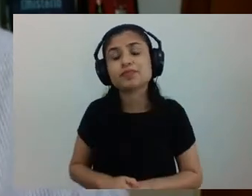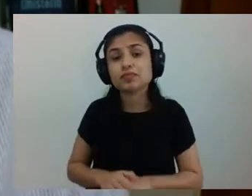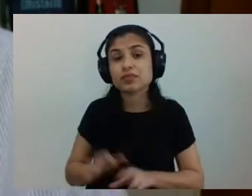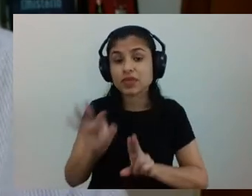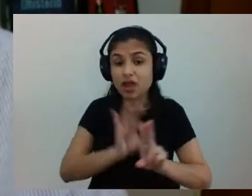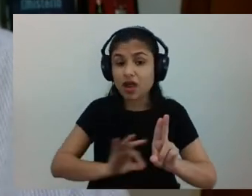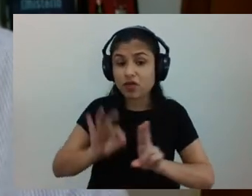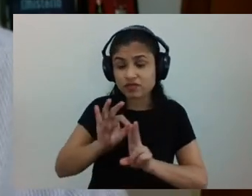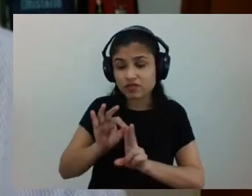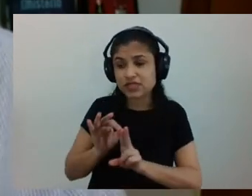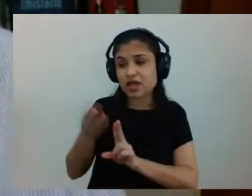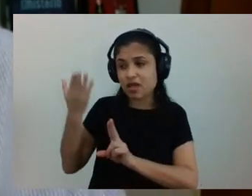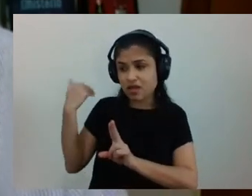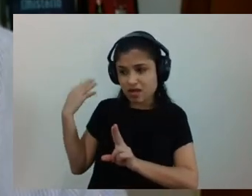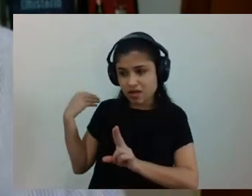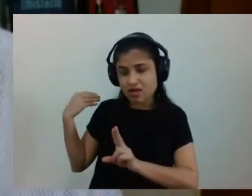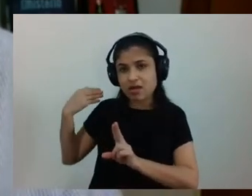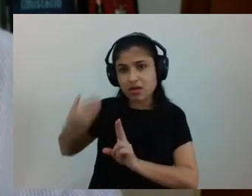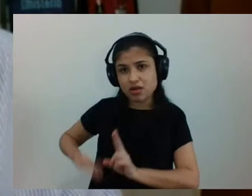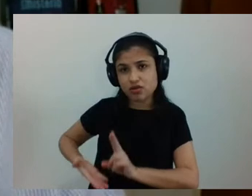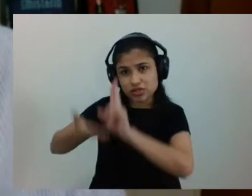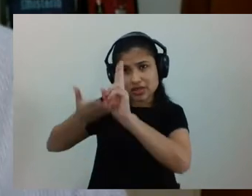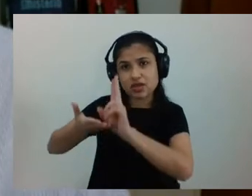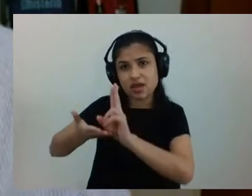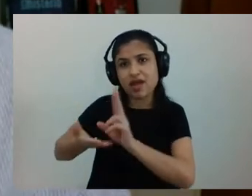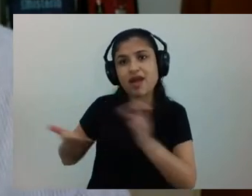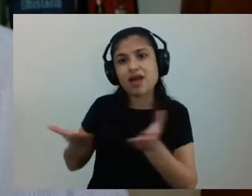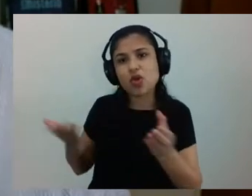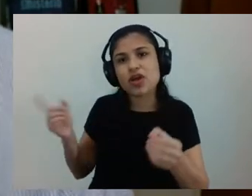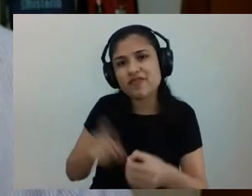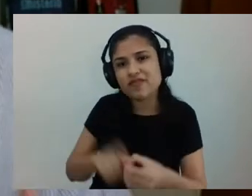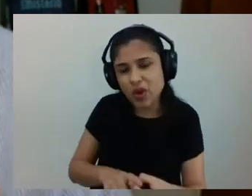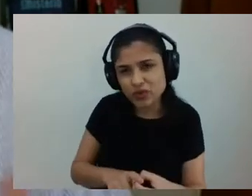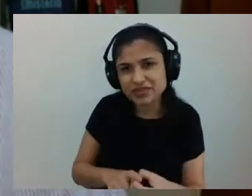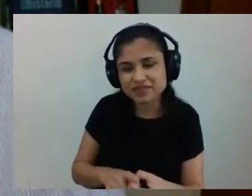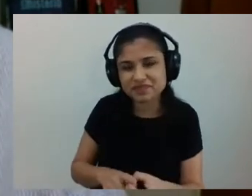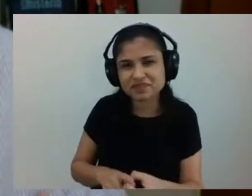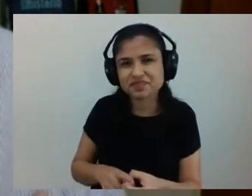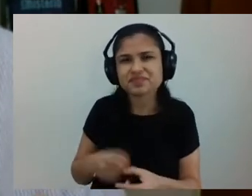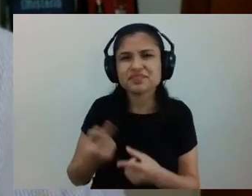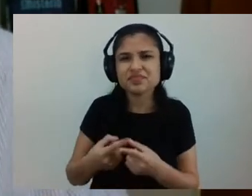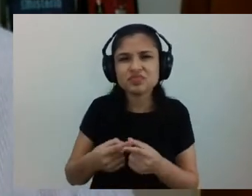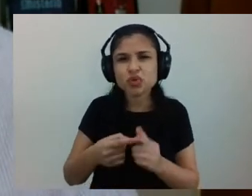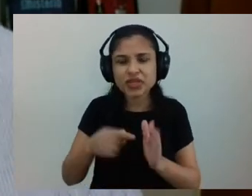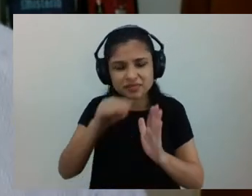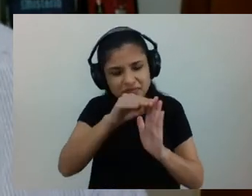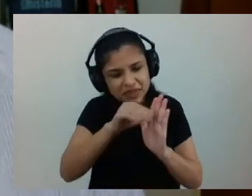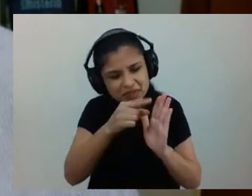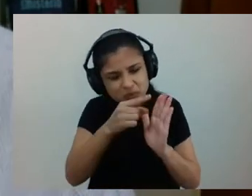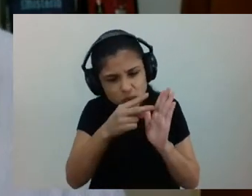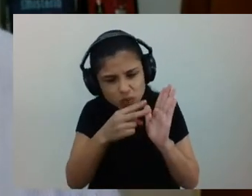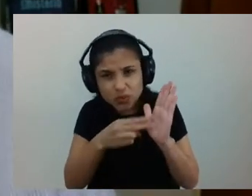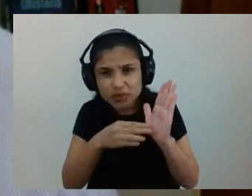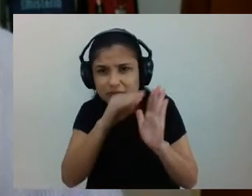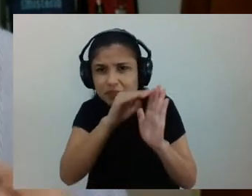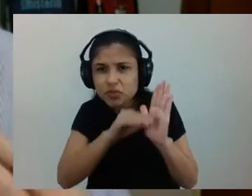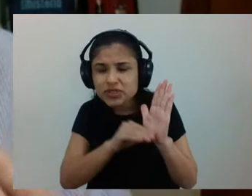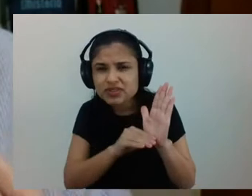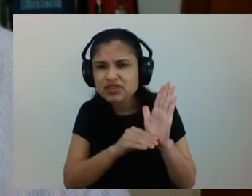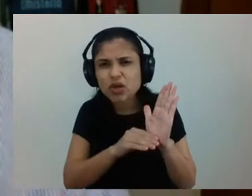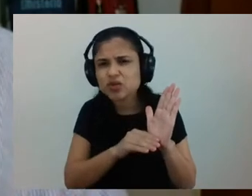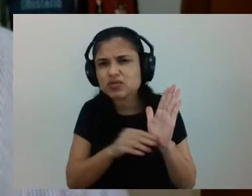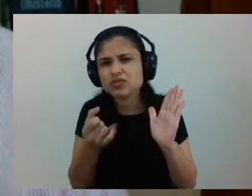que ela era, o lugar dela de direito. Que não é importante a posição do ranking. O que é importante é o que realmente